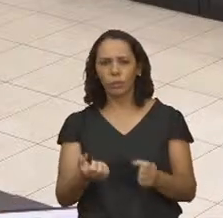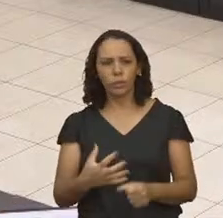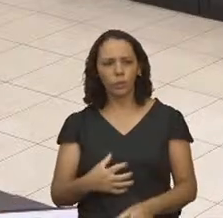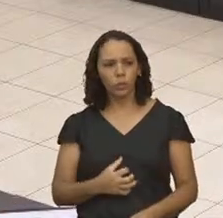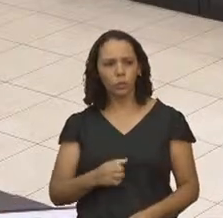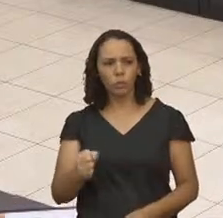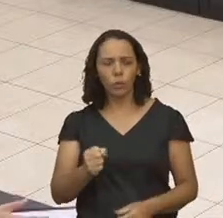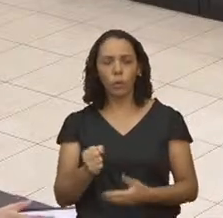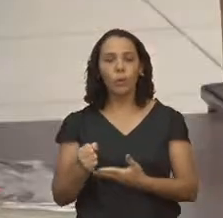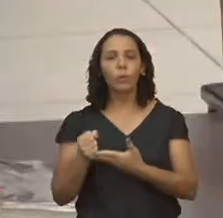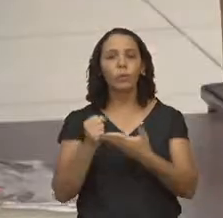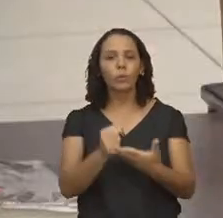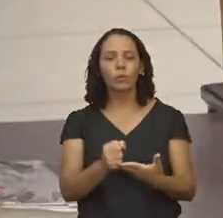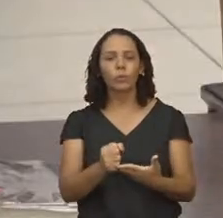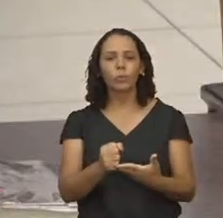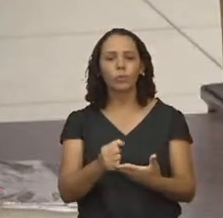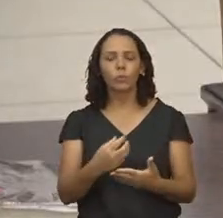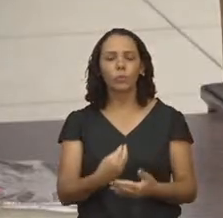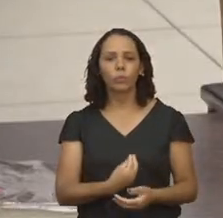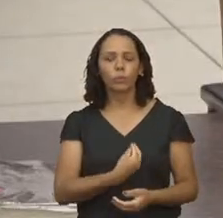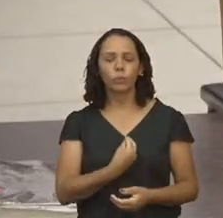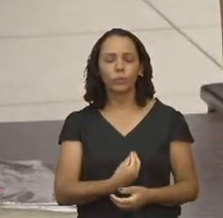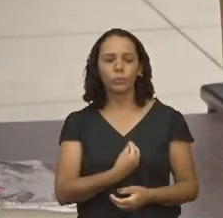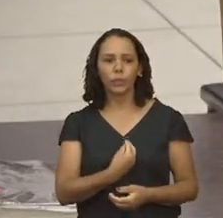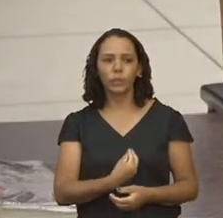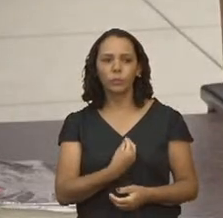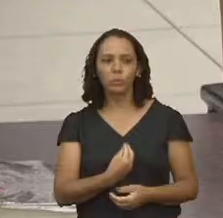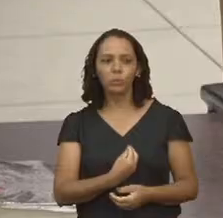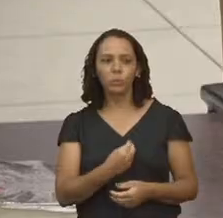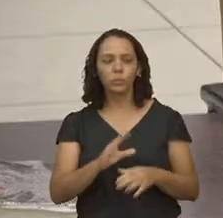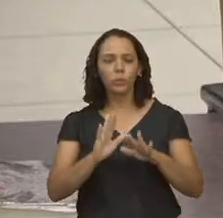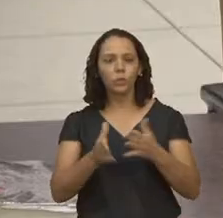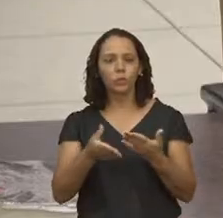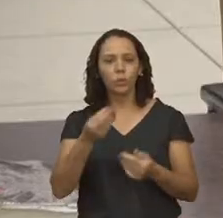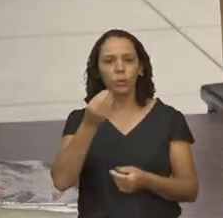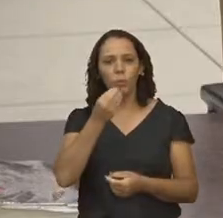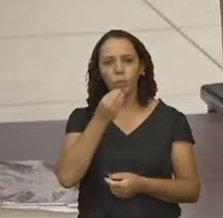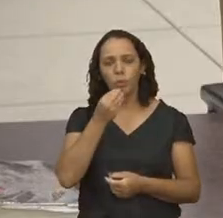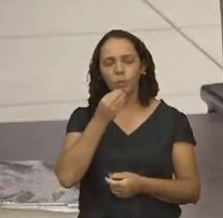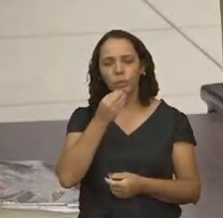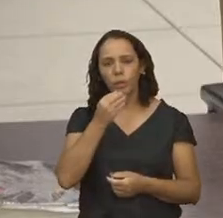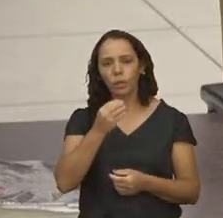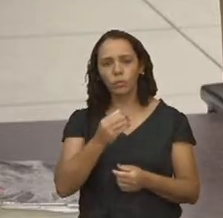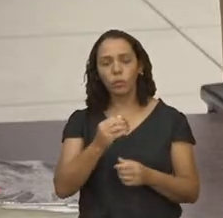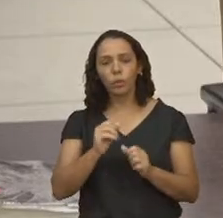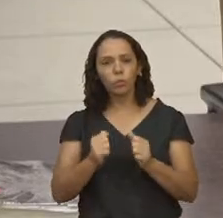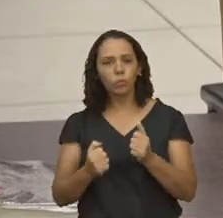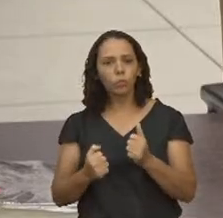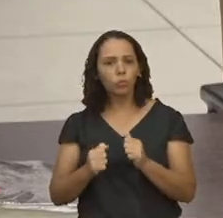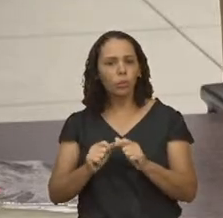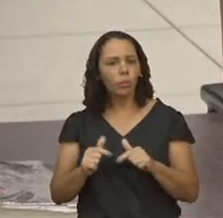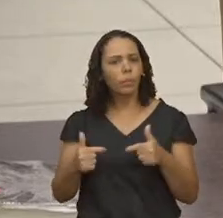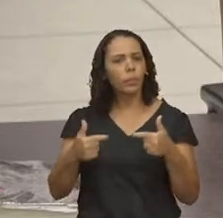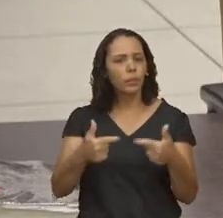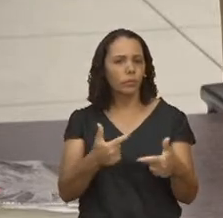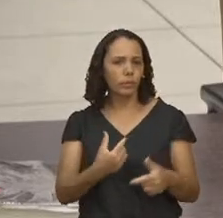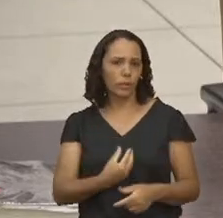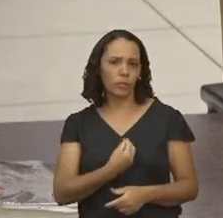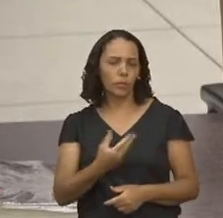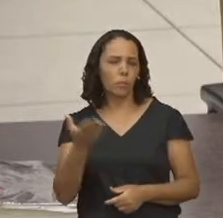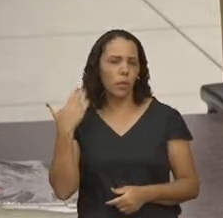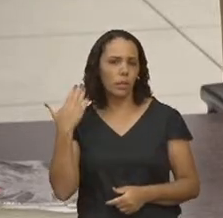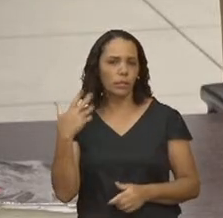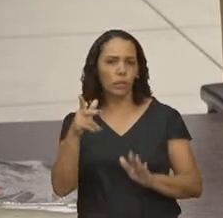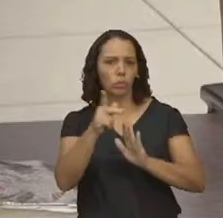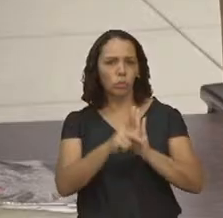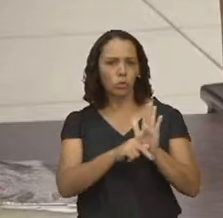da vida. Já tive a oportunidade nessa casa aqui de defender a vida quando quiseram votar